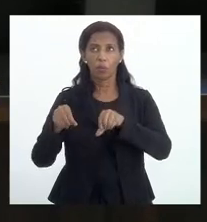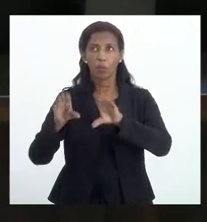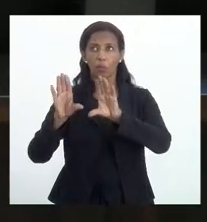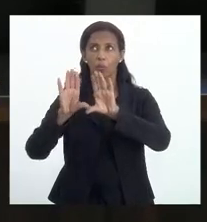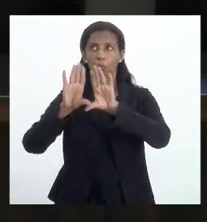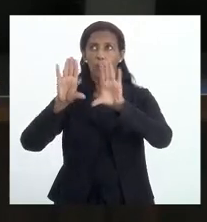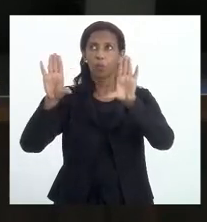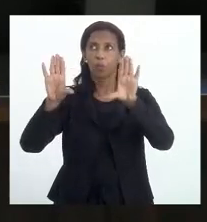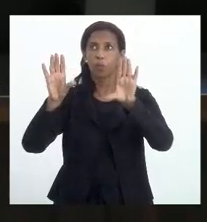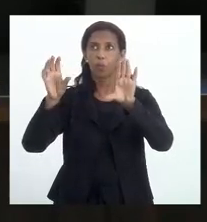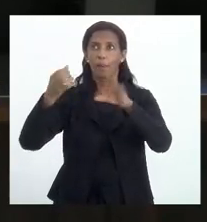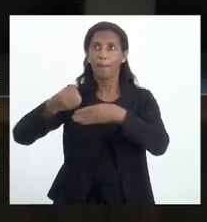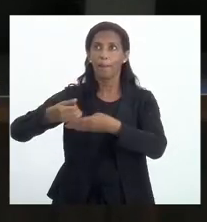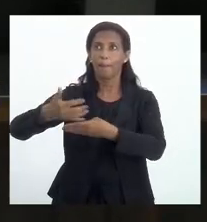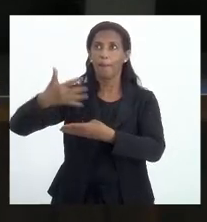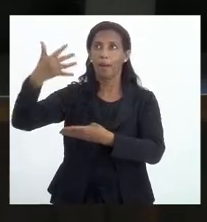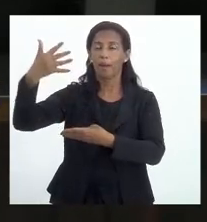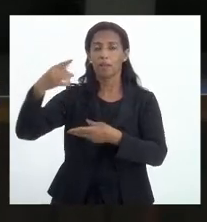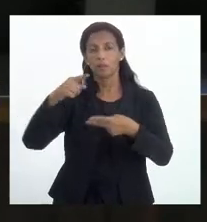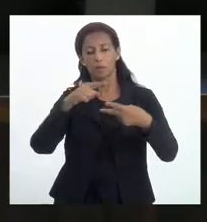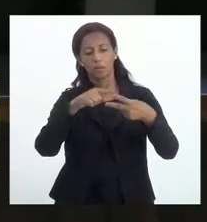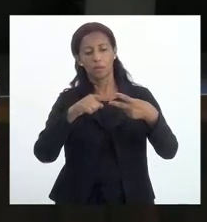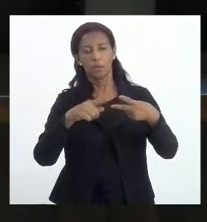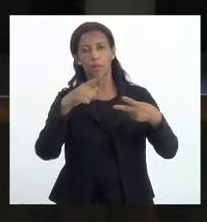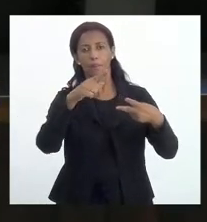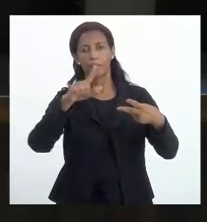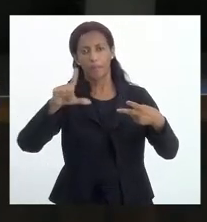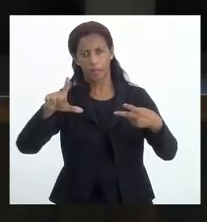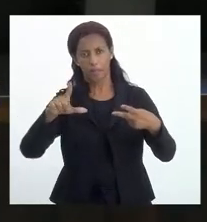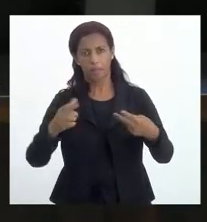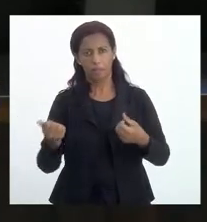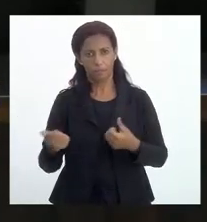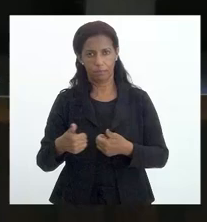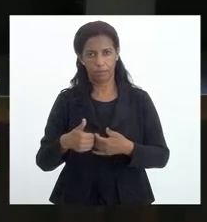os fundamentos dos dois PLs.